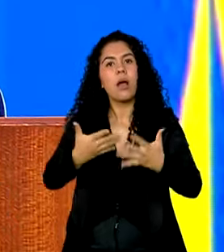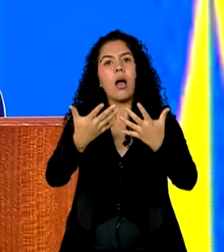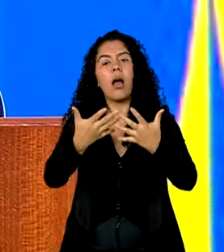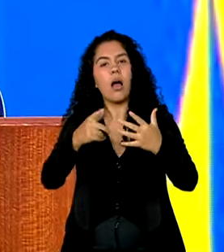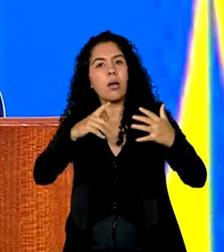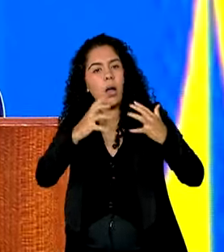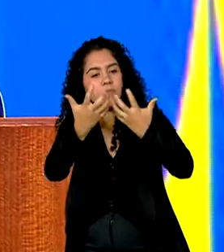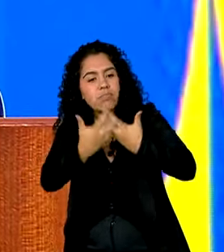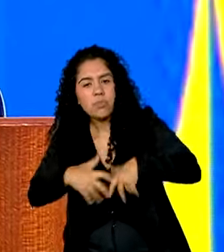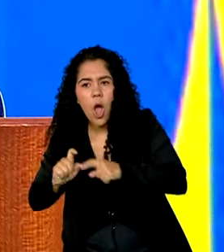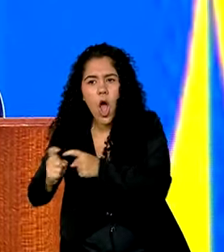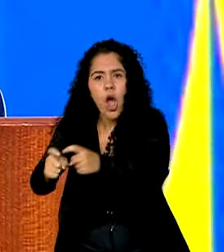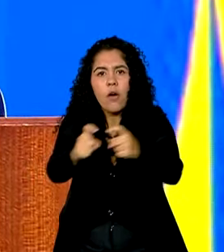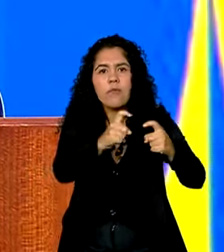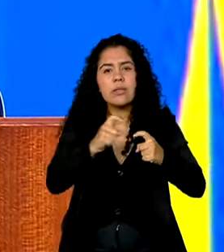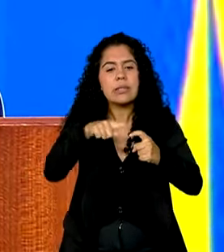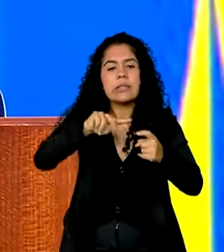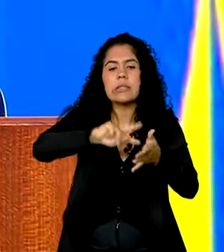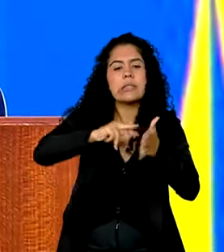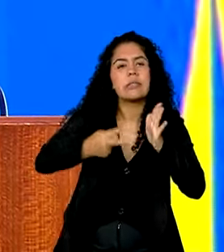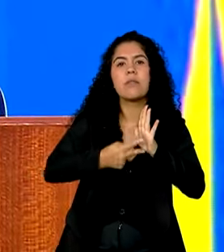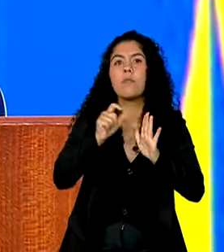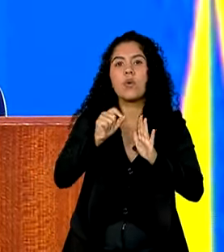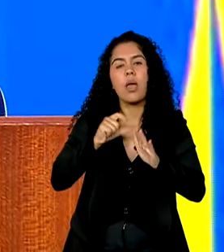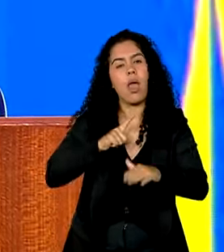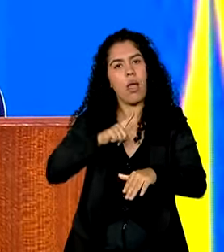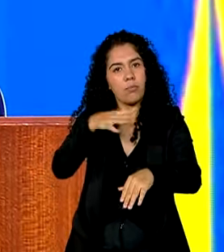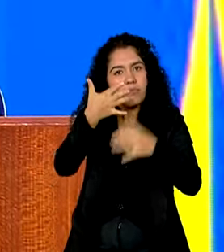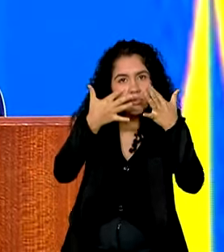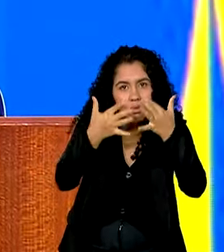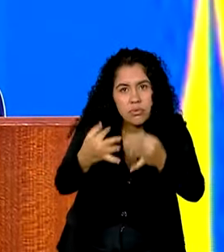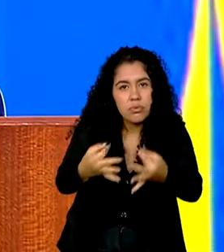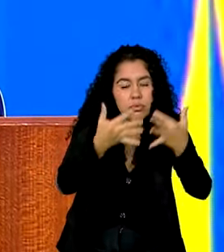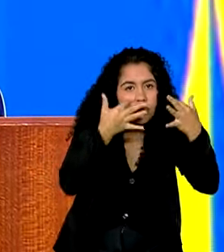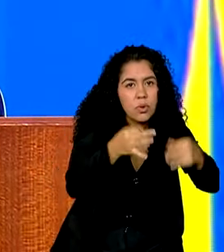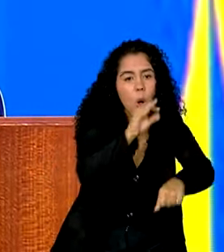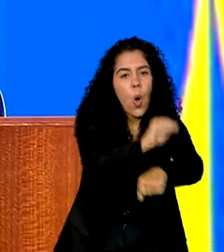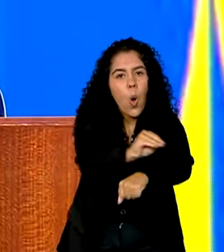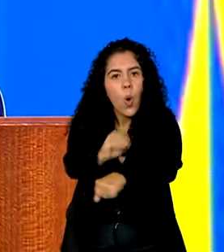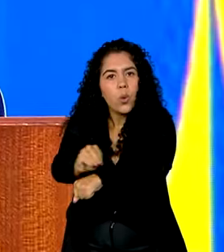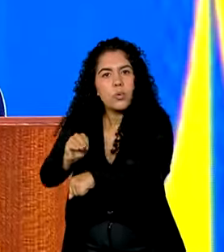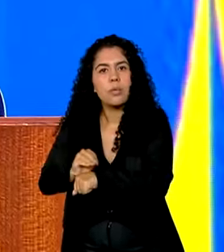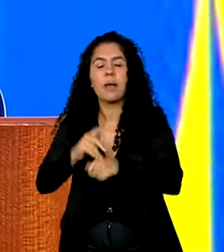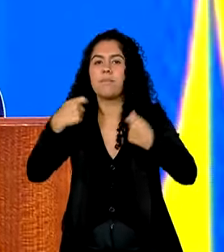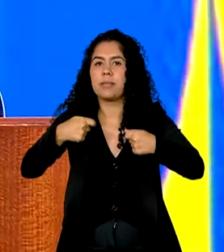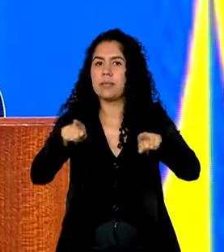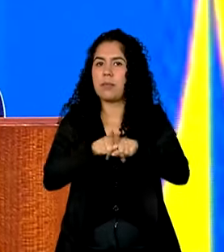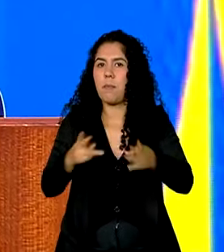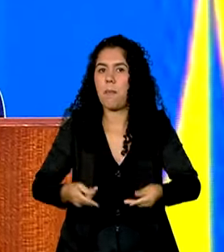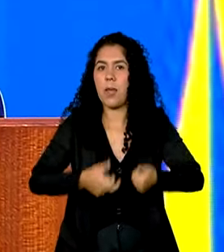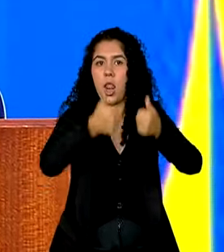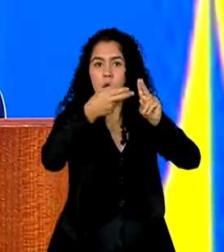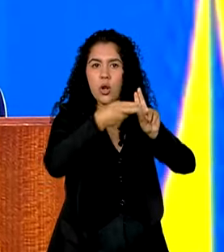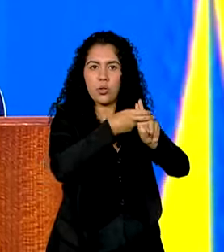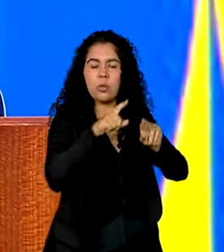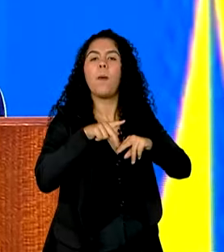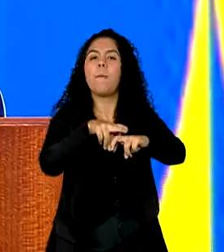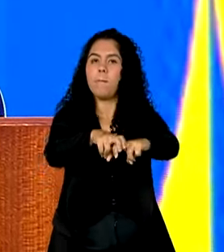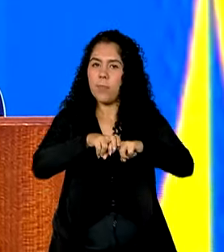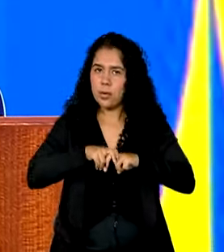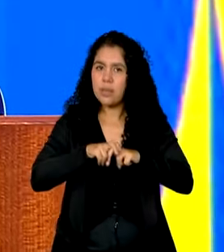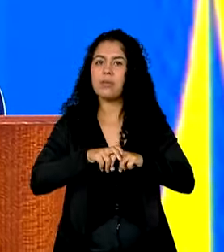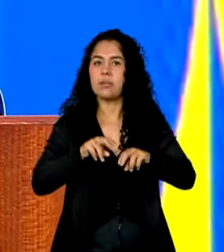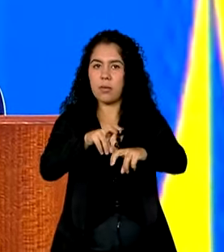cuidar. Precisamos de um Brasil bem cuidado, de um SUS fortalecido. E para isso, no PAC Seleção da